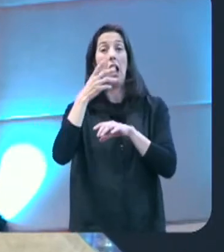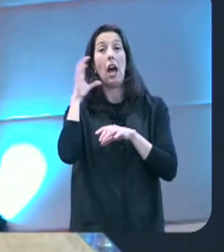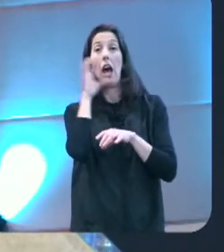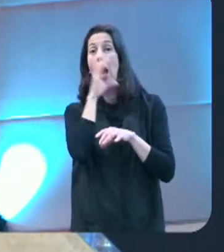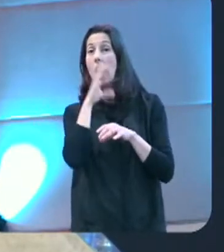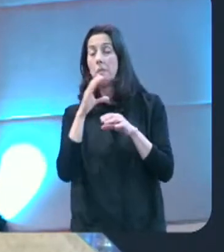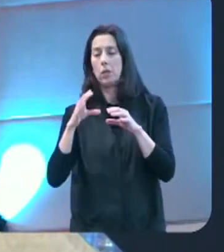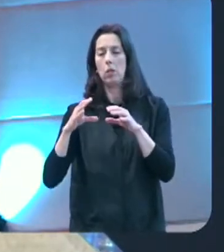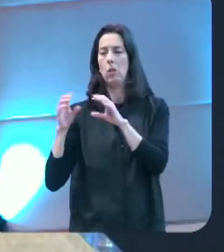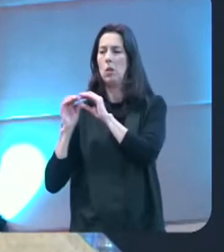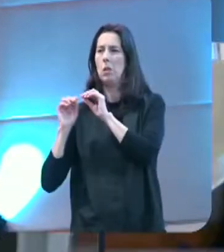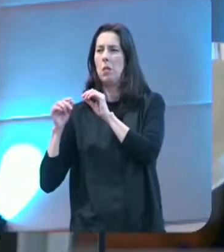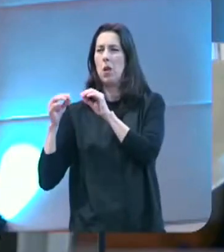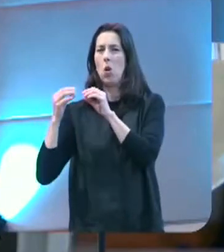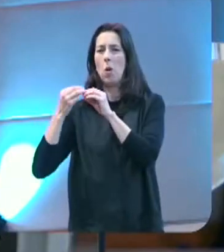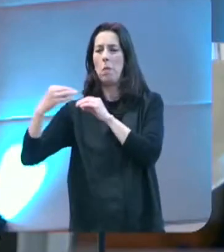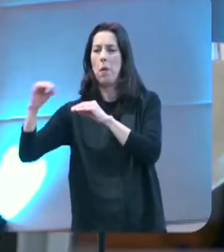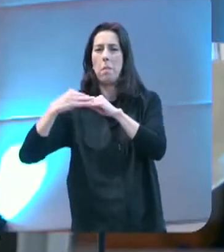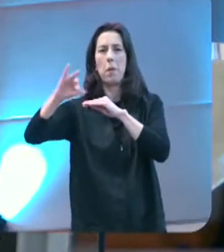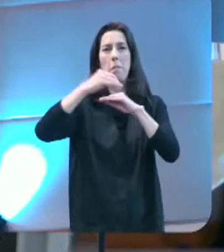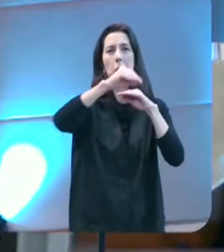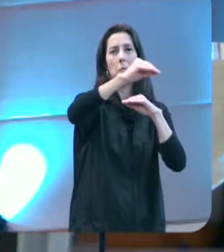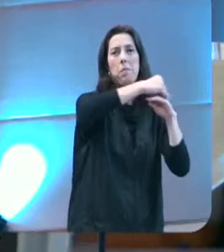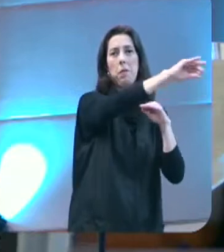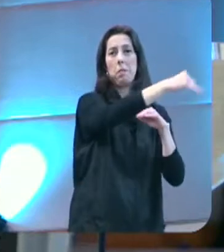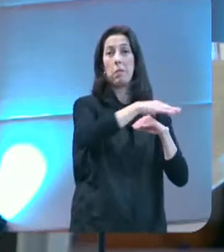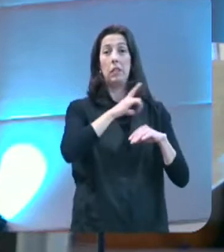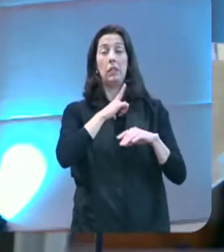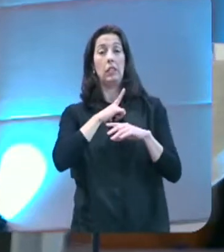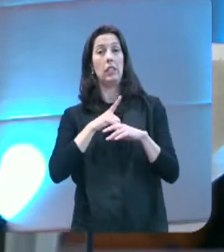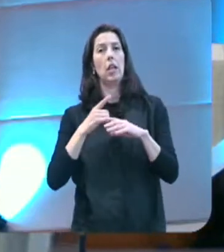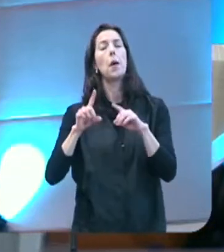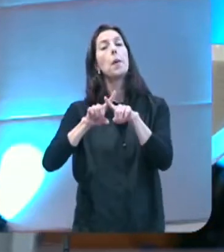retirado do seio das pessoas saudáveis.